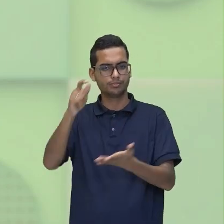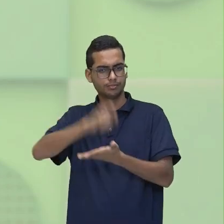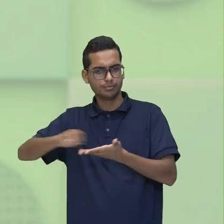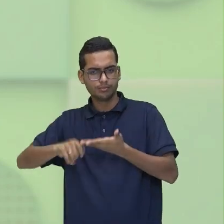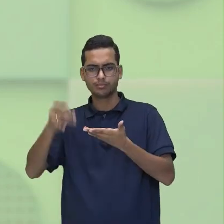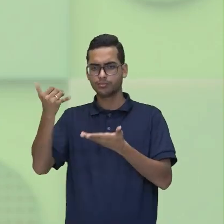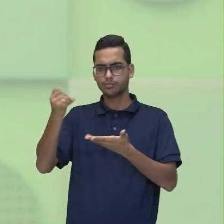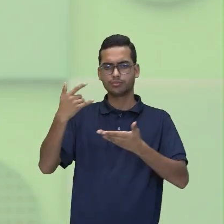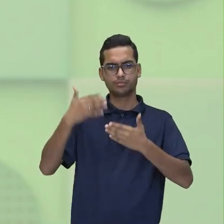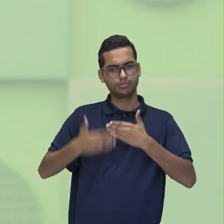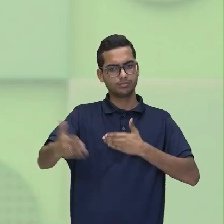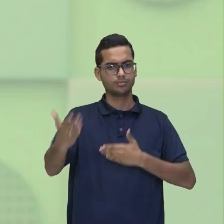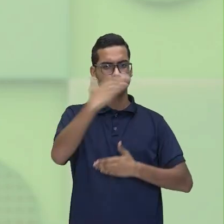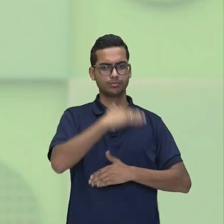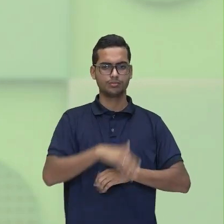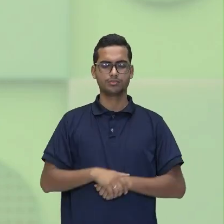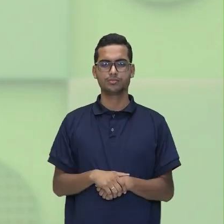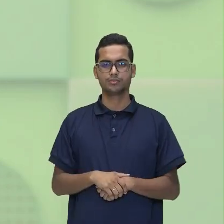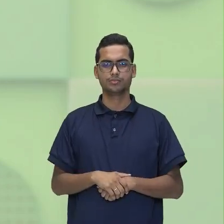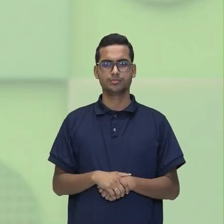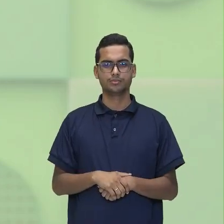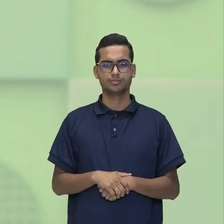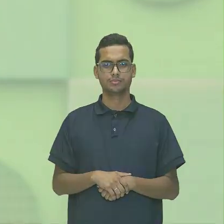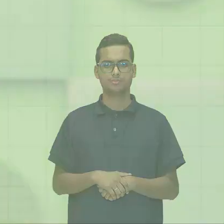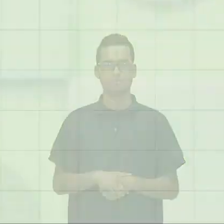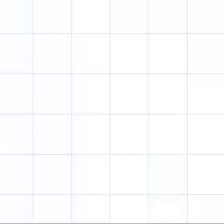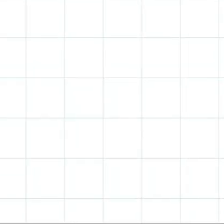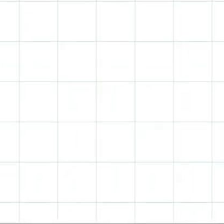mão e vamos para a nossa aula.